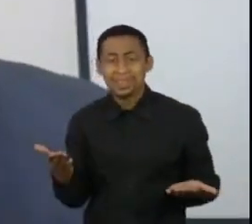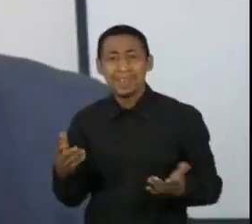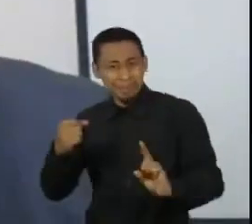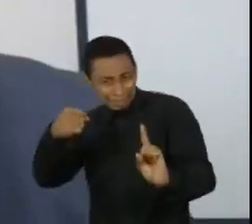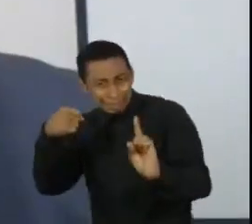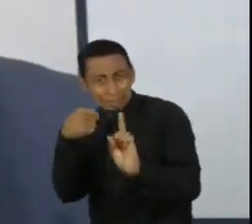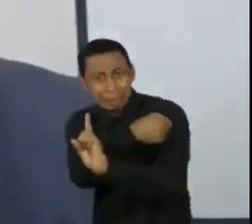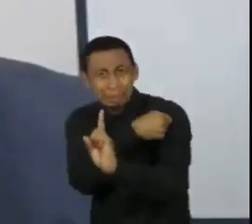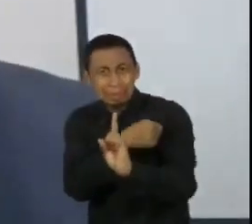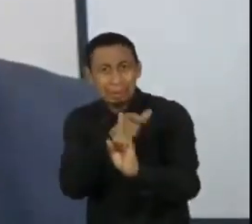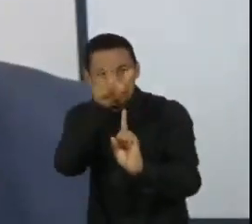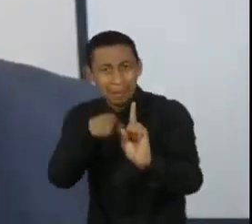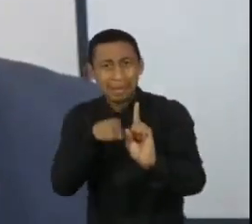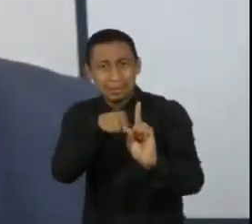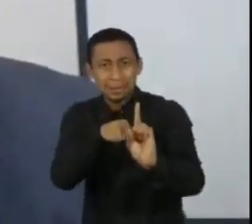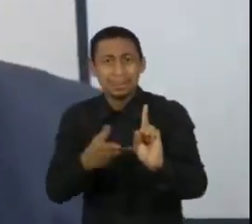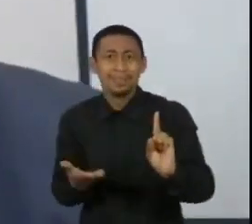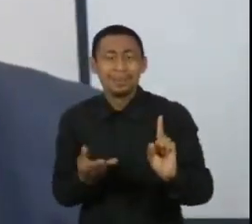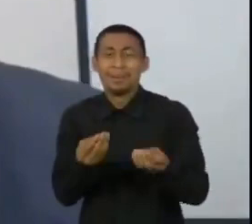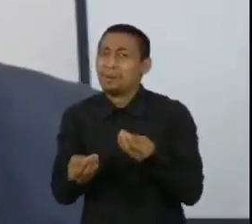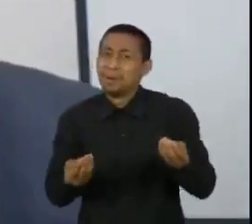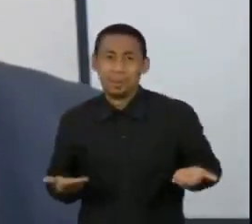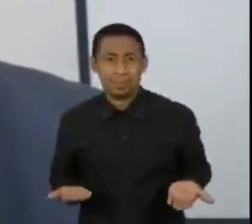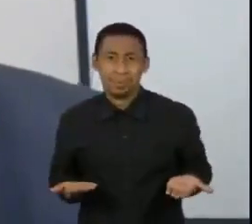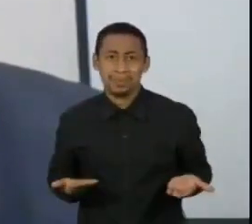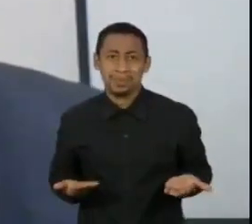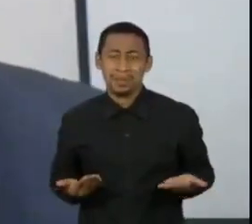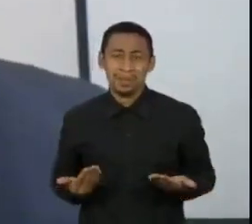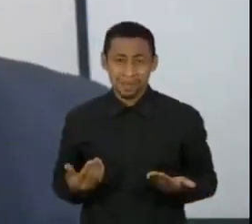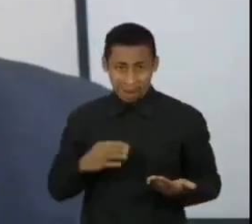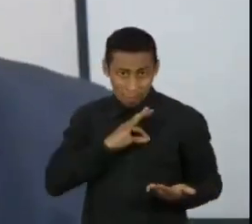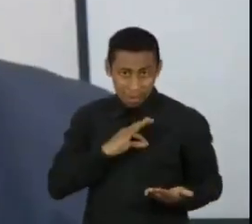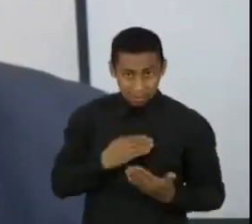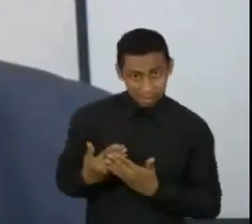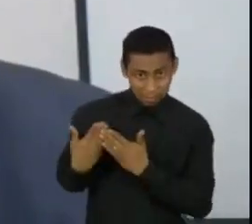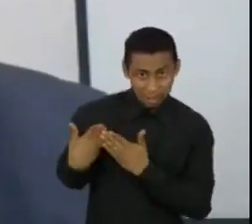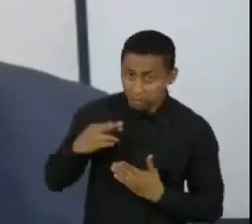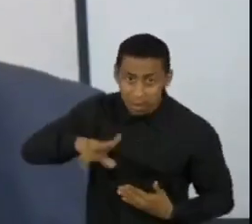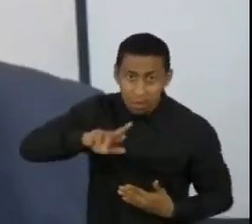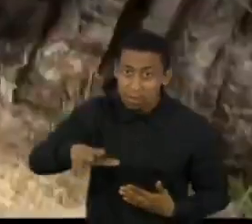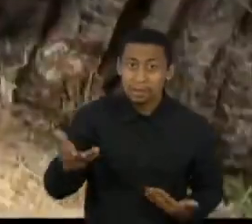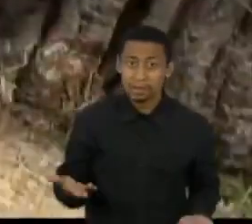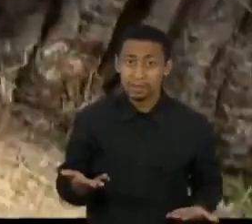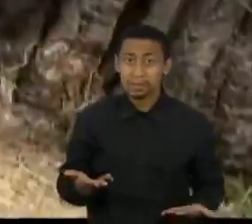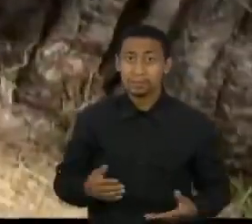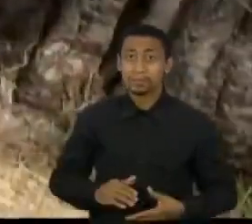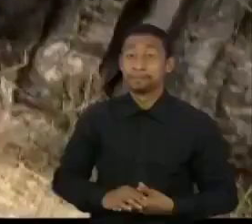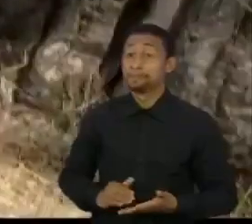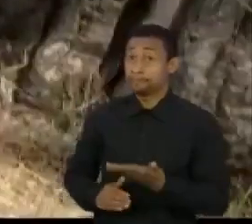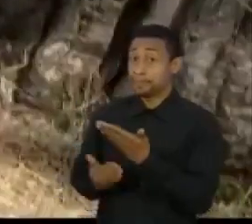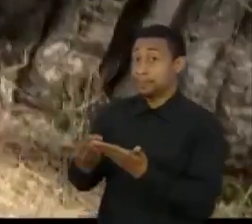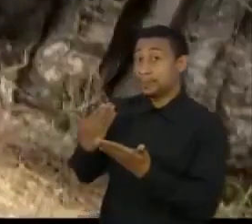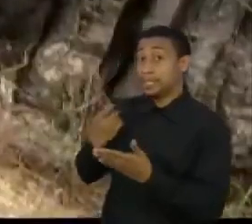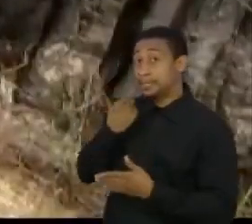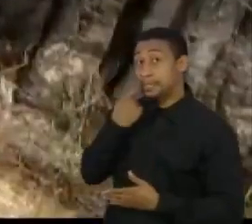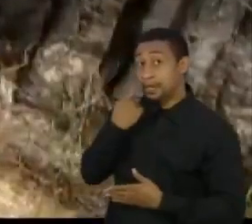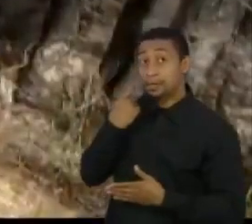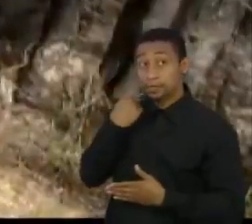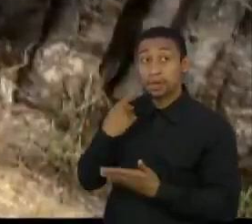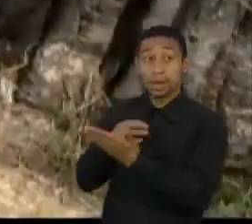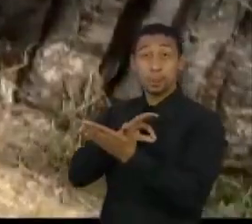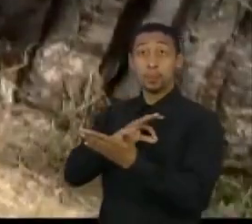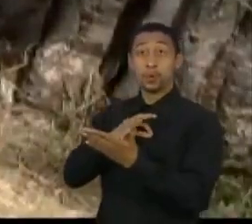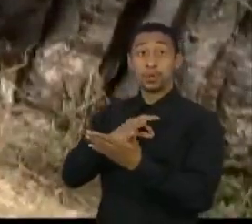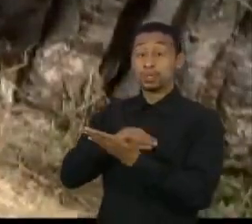soco contra uma pessoa, isso não é papel de um bom policial. Na sexta-feira, outra abordagem